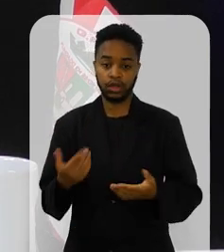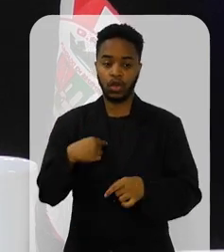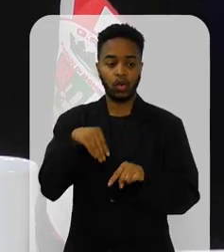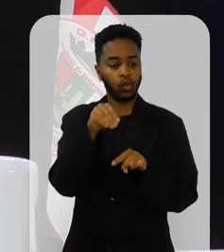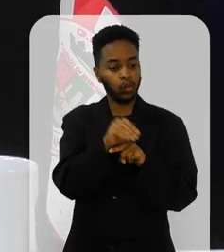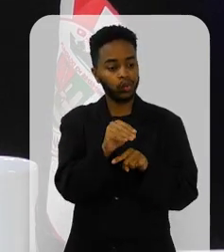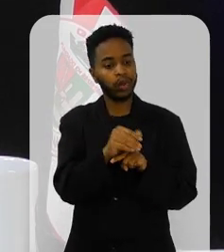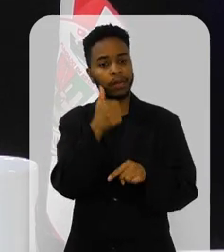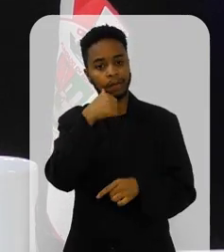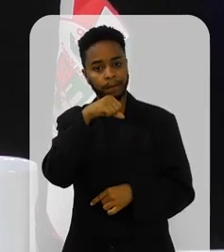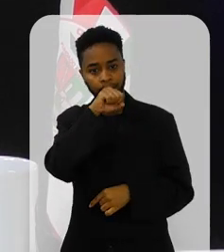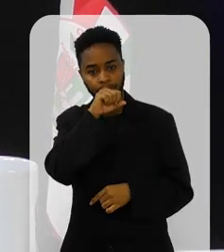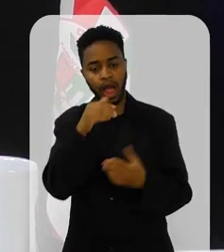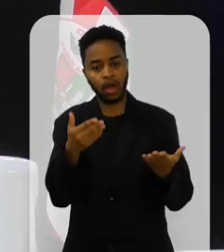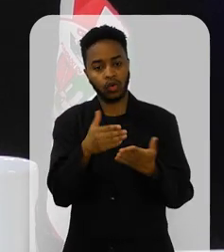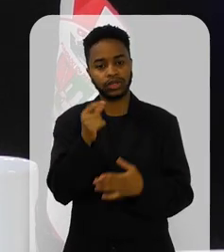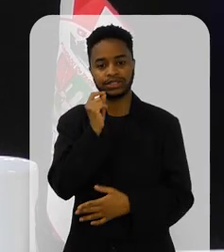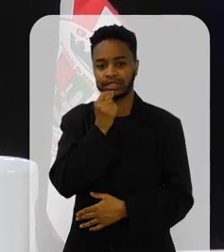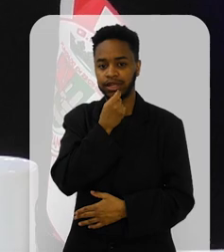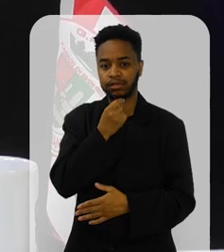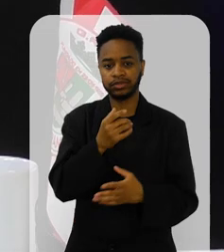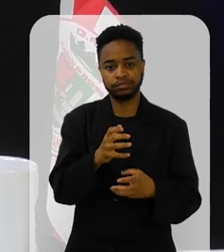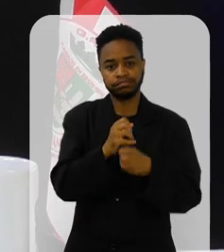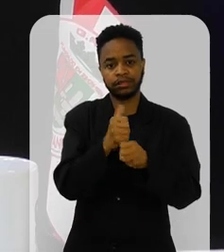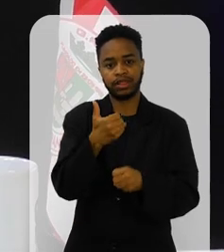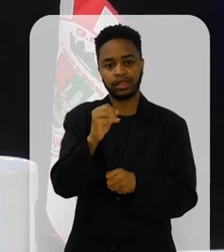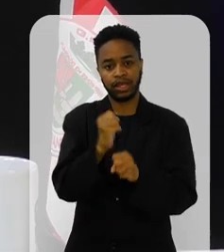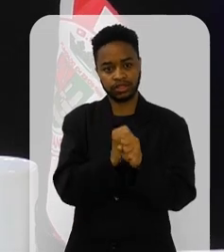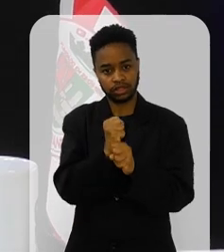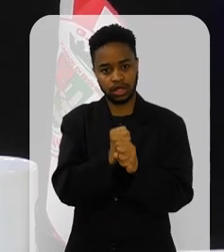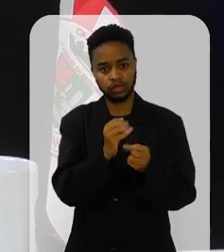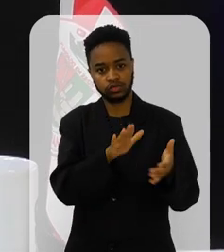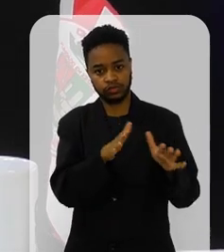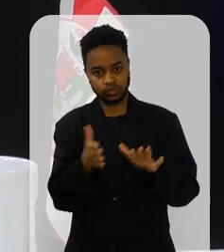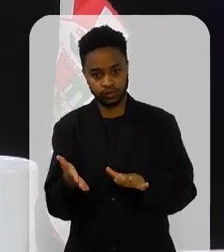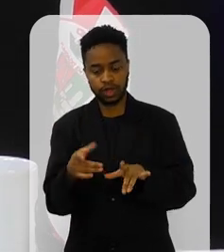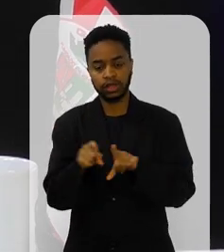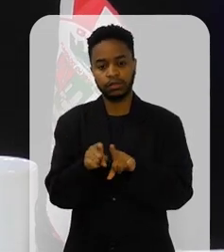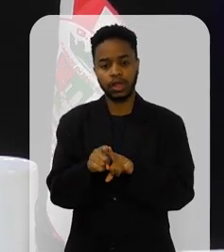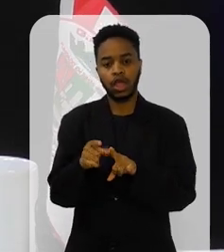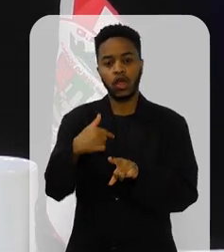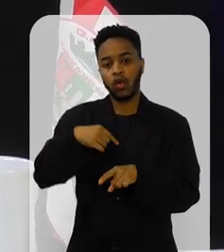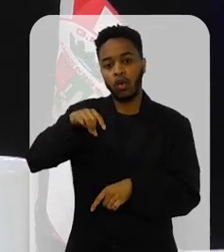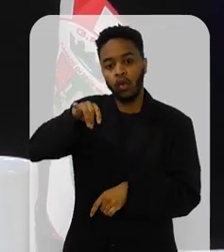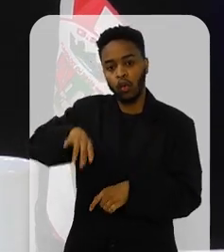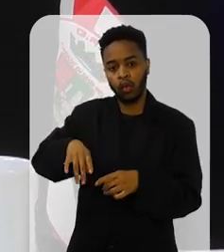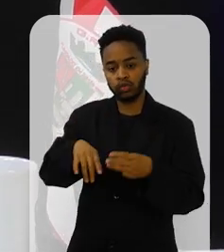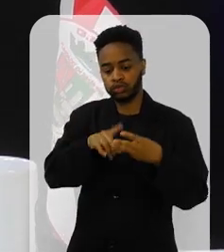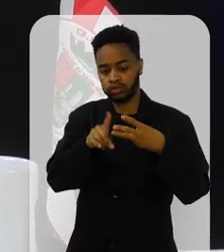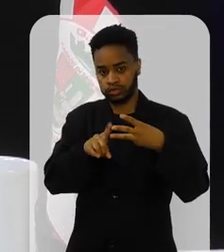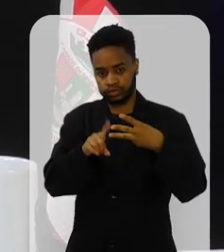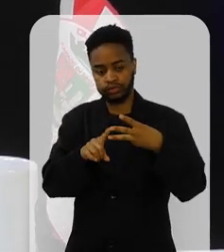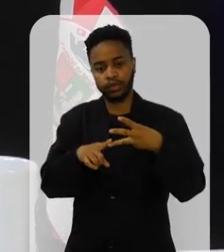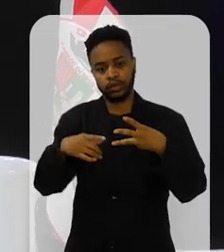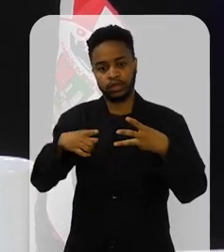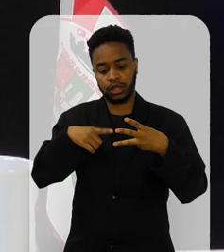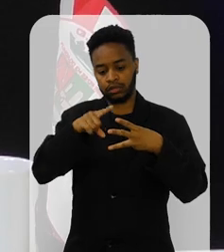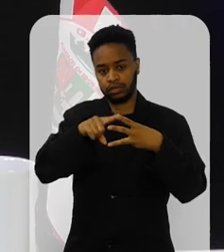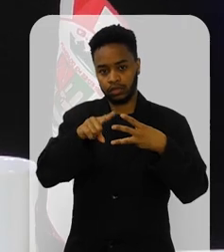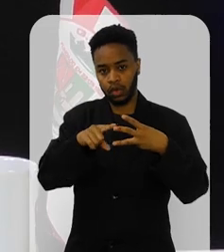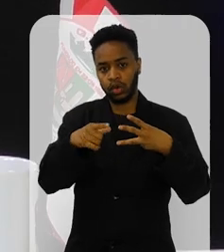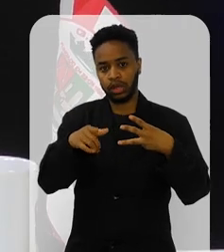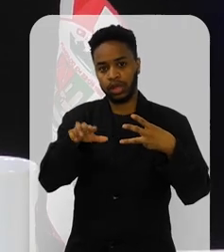da minha mãe agora em setembro completa 10 anos. Eu sou um caçula de um casal de irmãos,